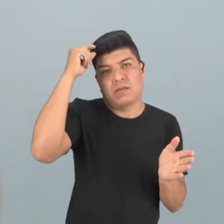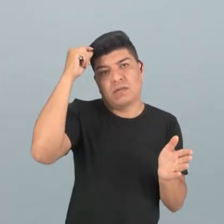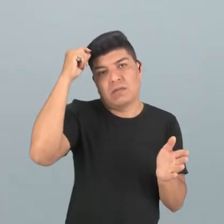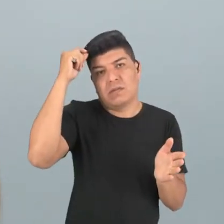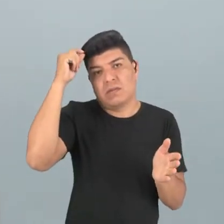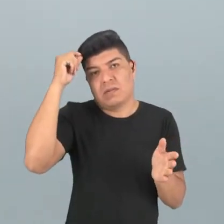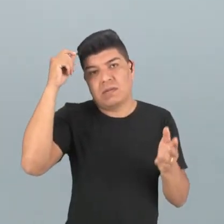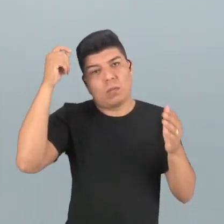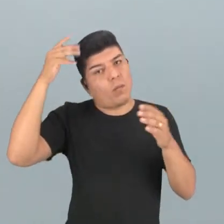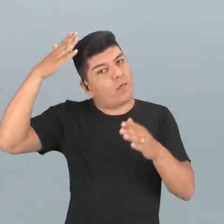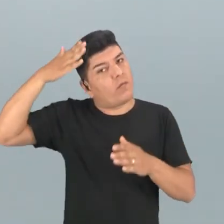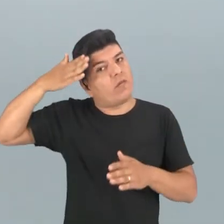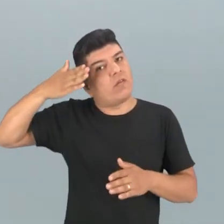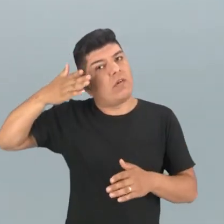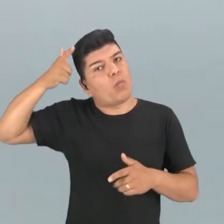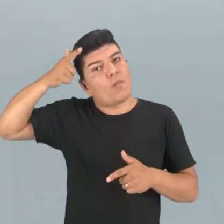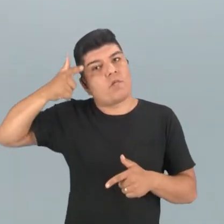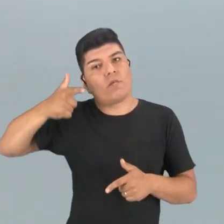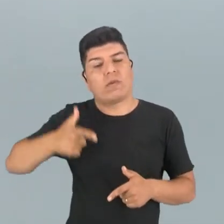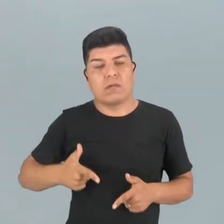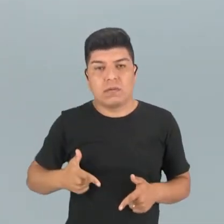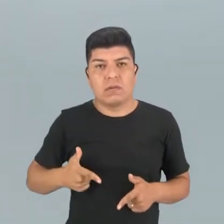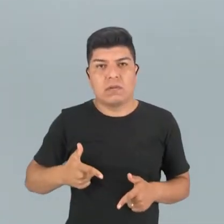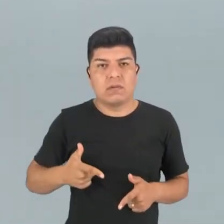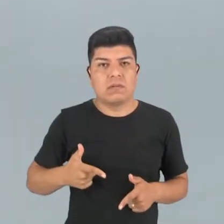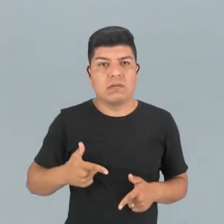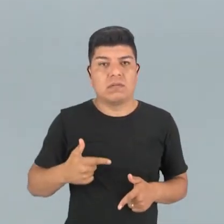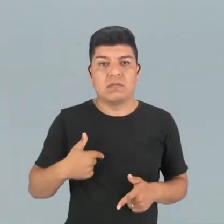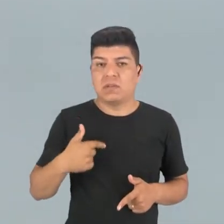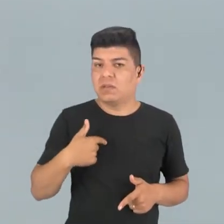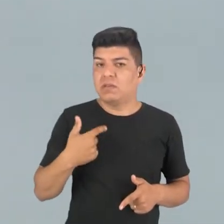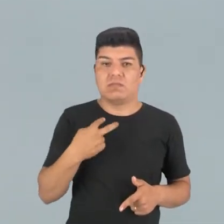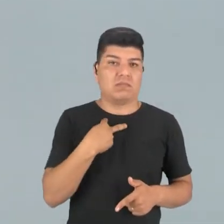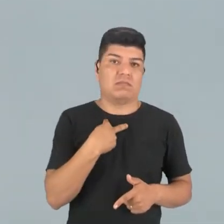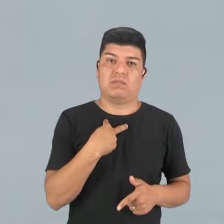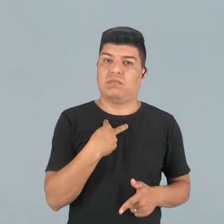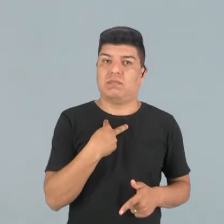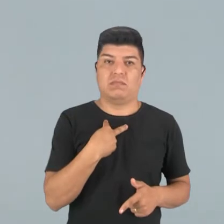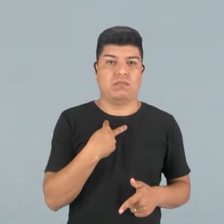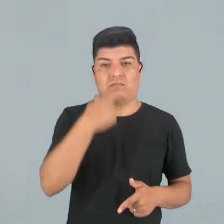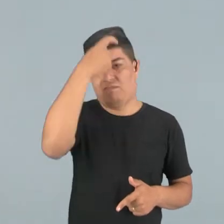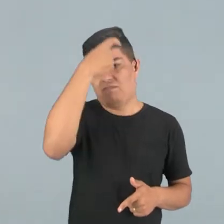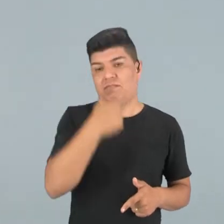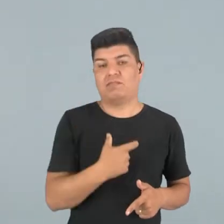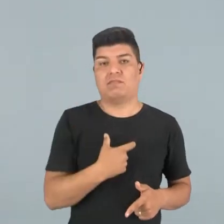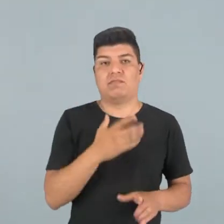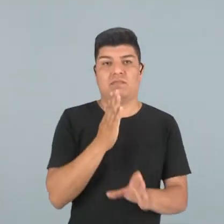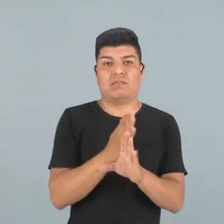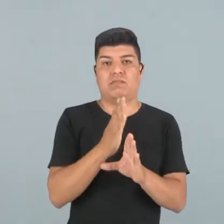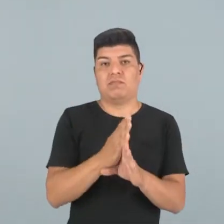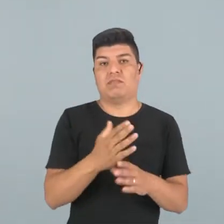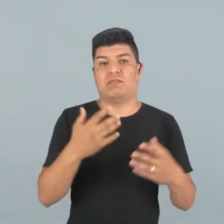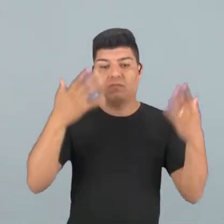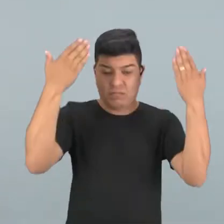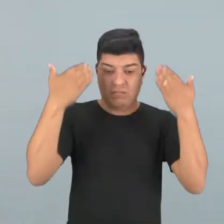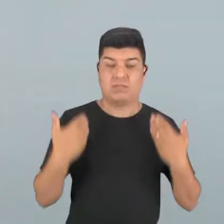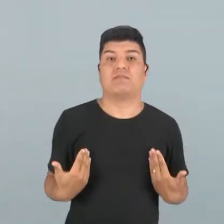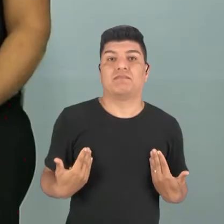bem lisos, tratados. Então eu não me encaixava, eu não tinha perfil para ocupar aquela vaga,